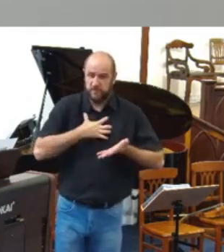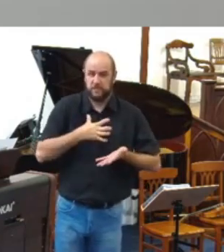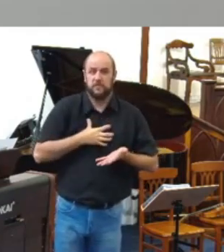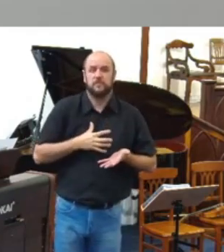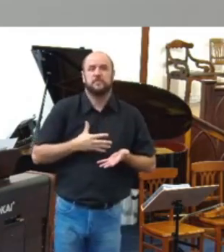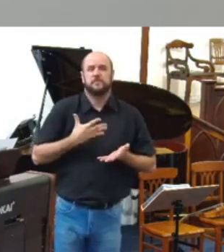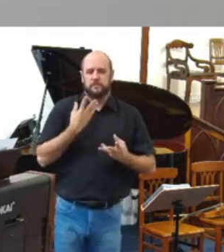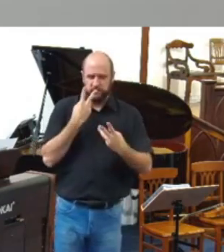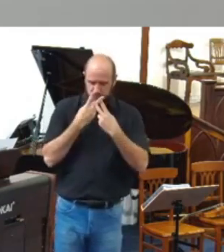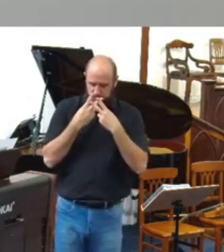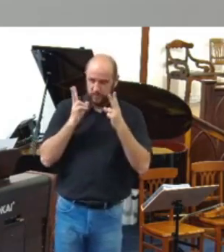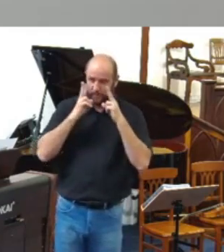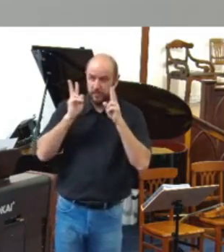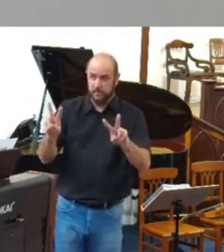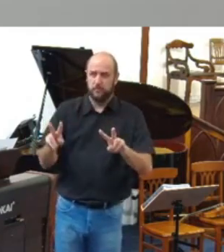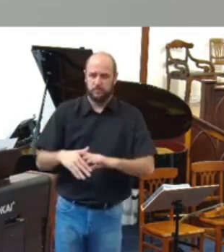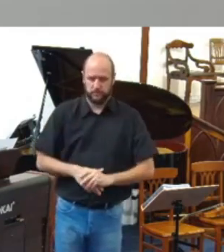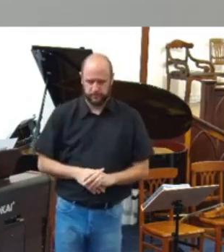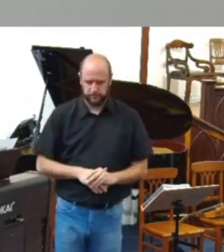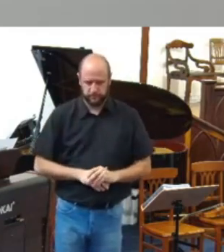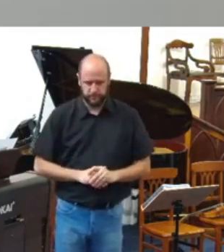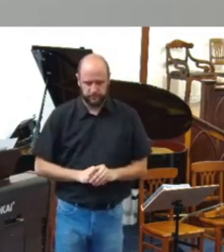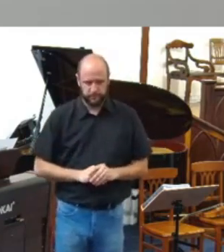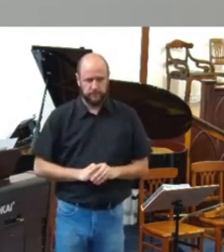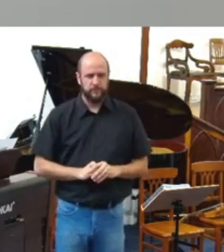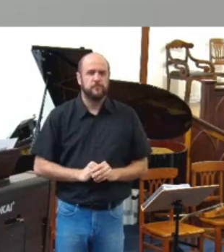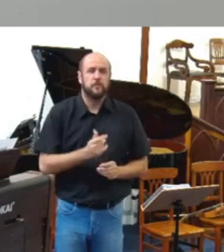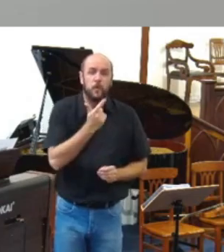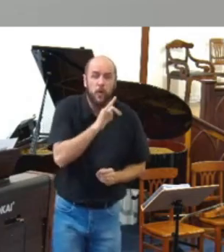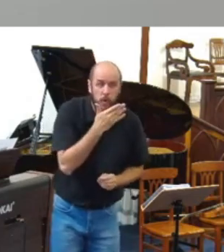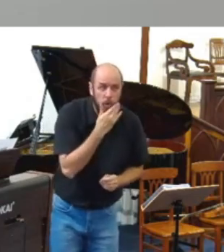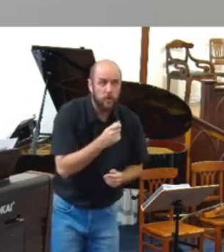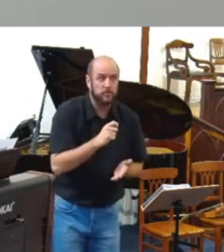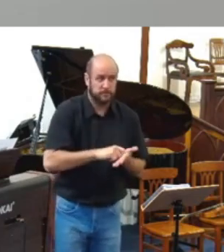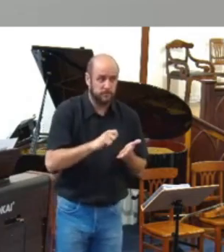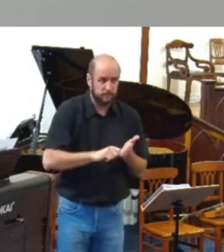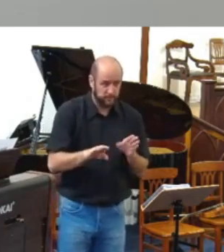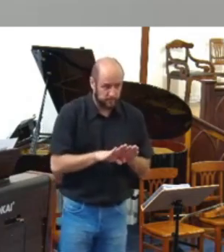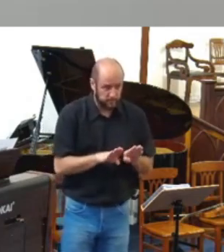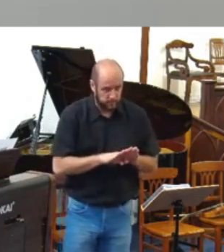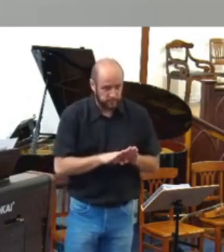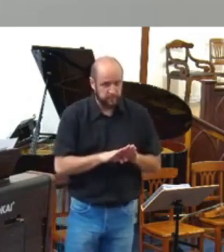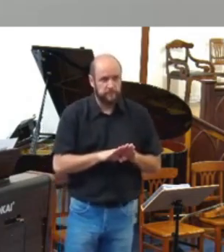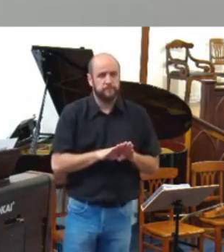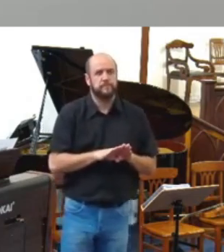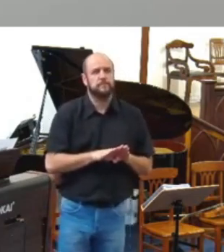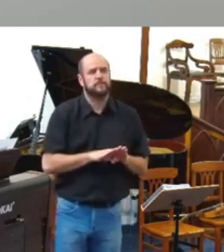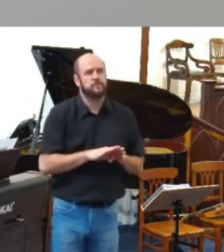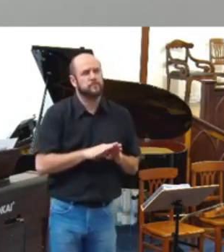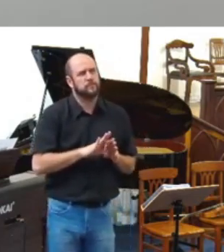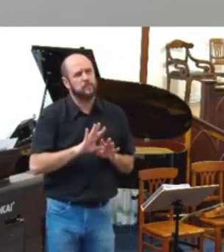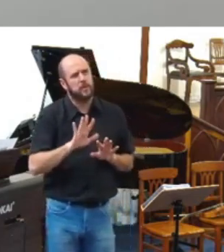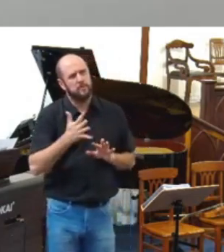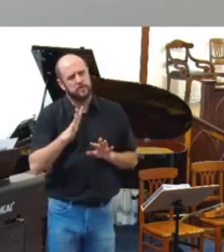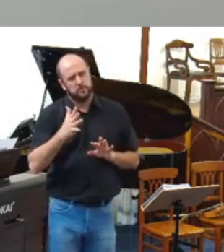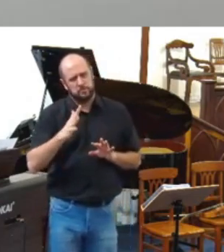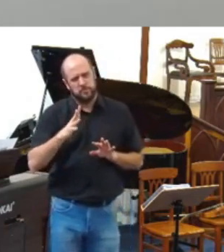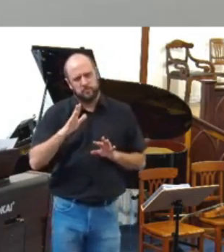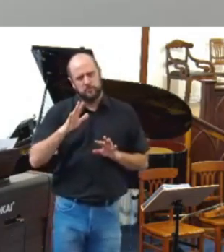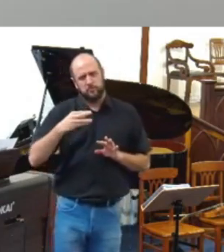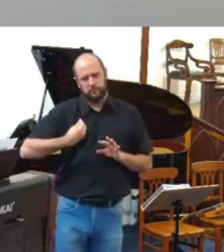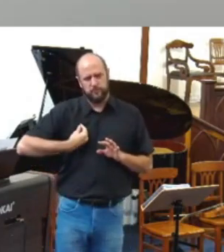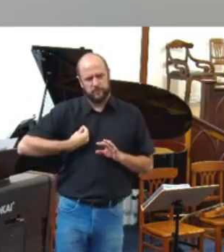está vazio. Martin Lloyd-Jones, outro homem da nossa geração também, viveu ali nos anos